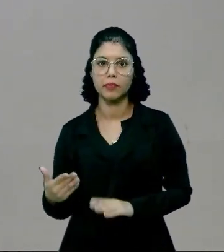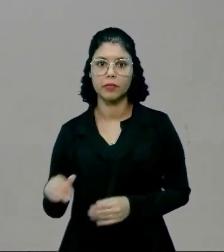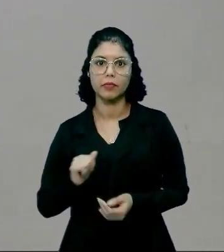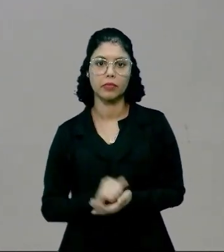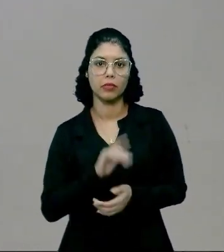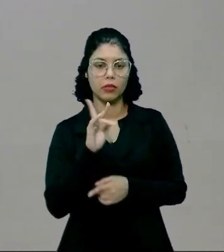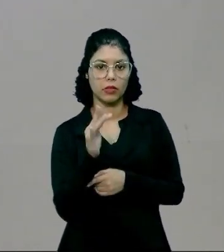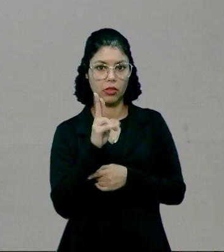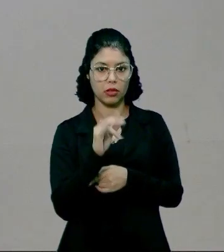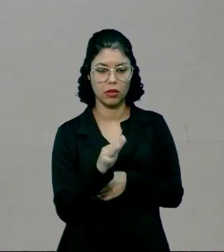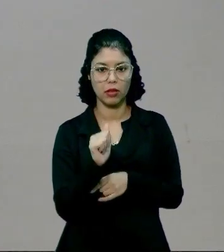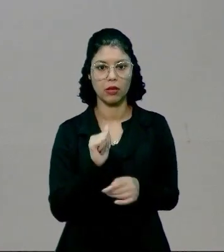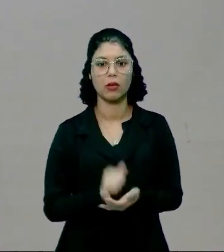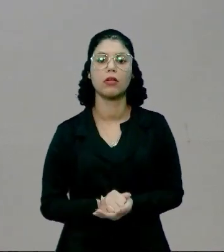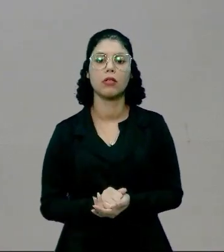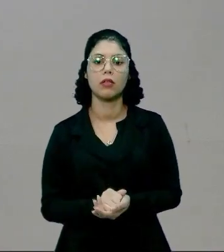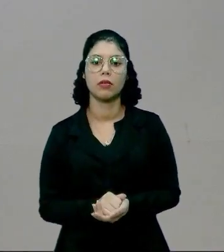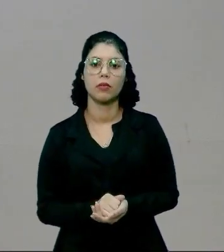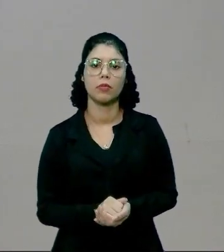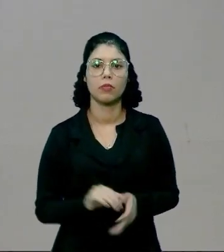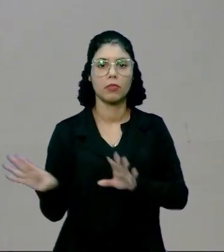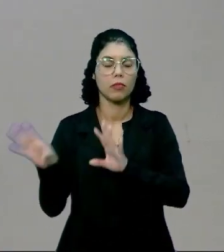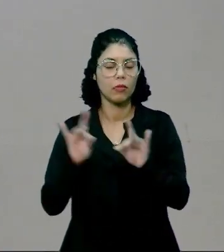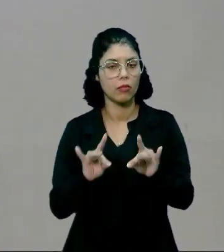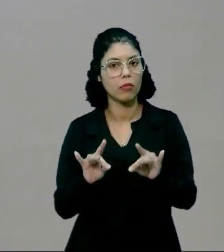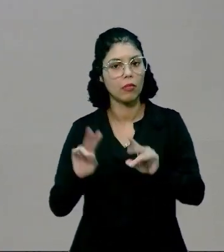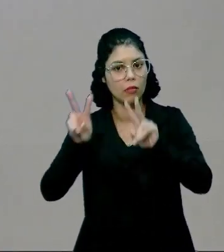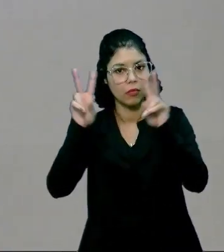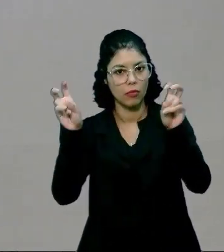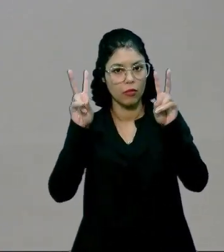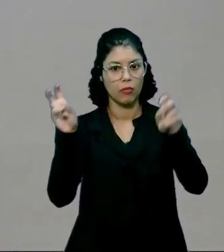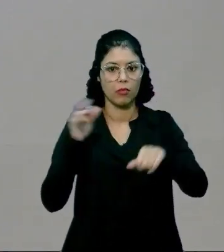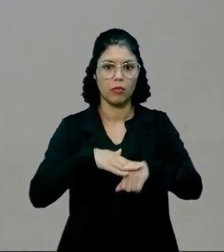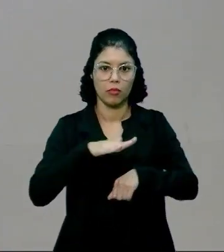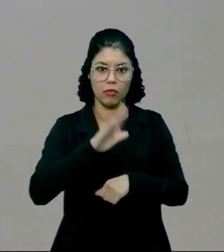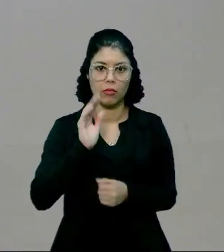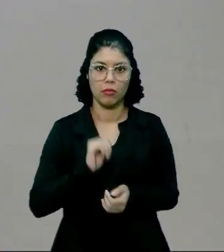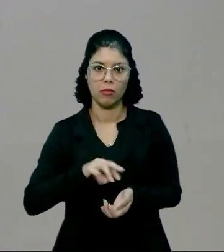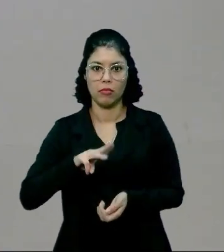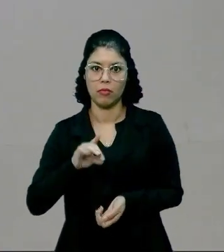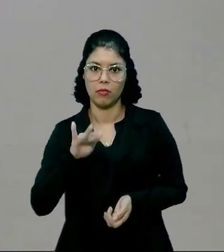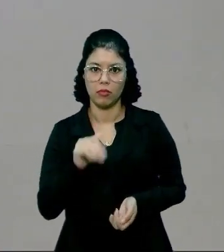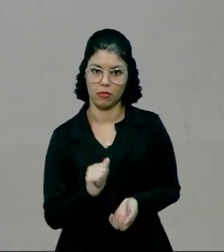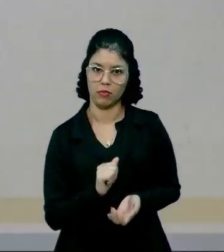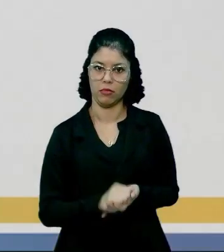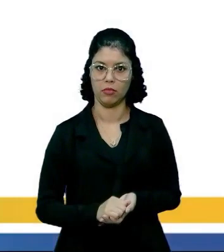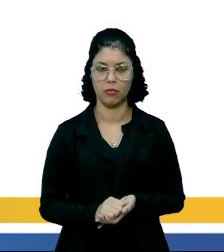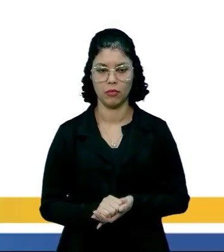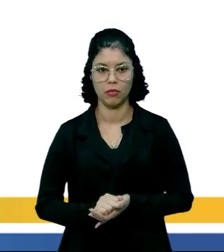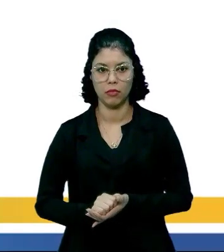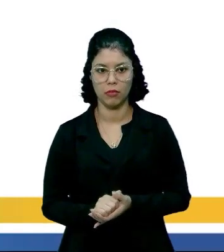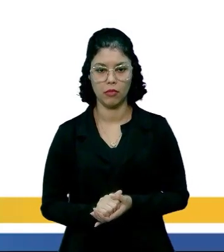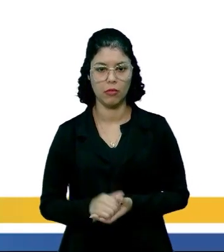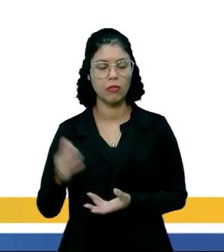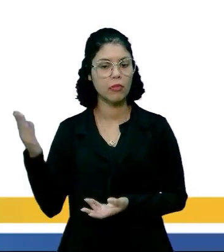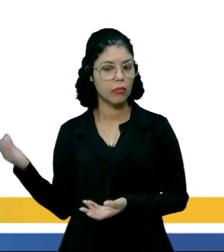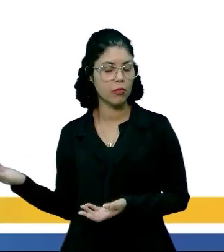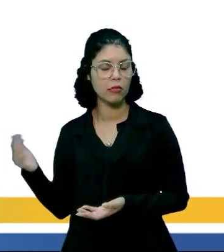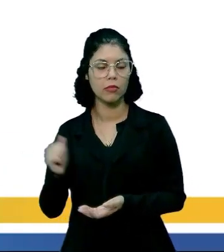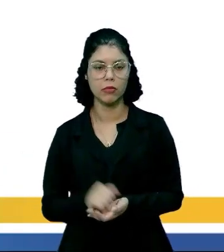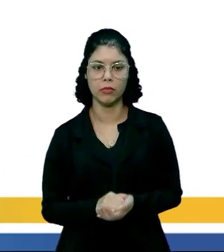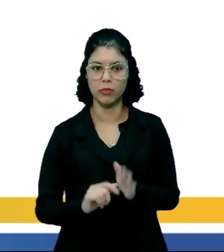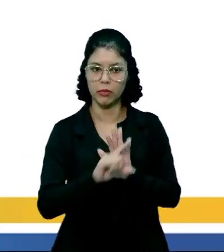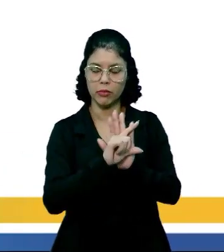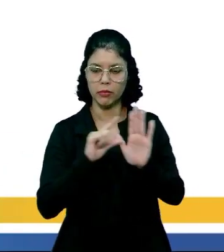desse heterônimo de Fernando Pessoa, ela traz essa temática mais mórbida e pessimista, tá? E aí a gente